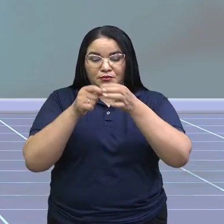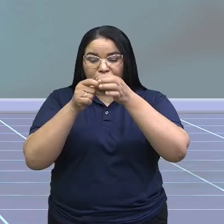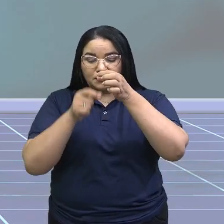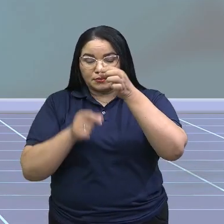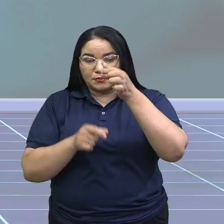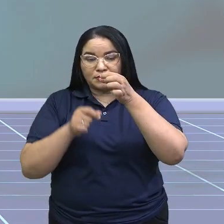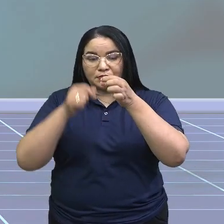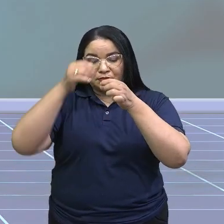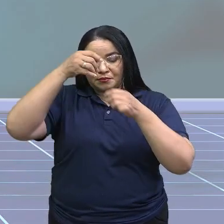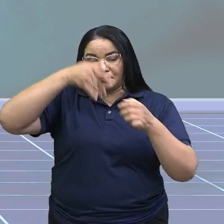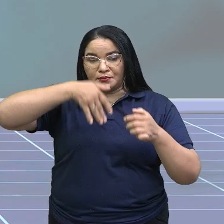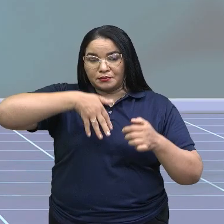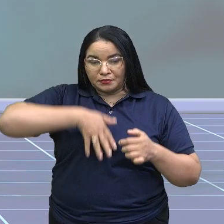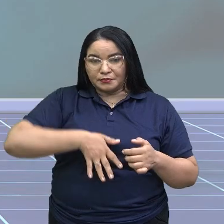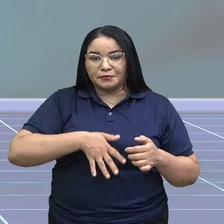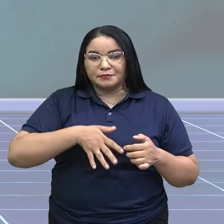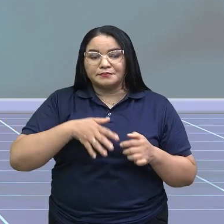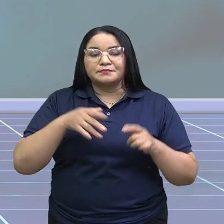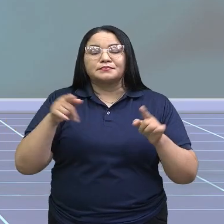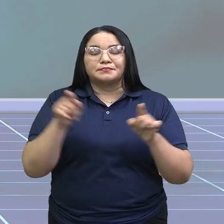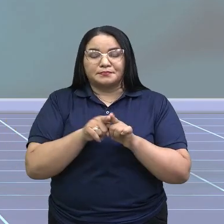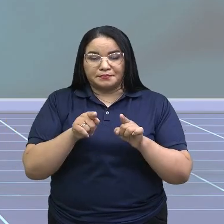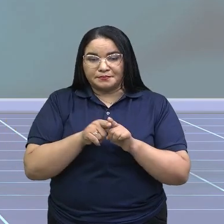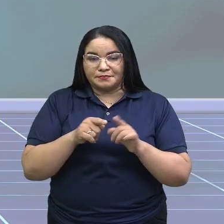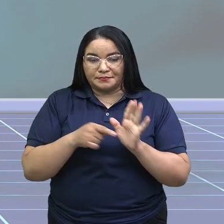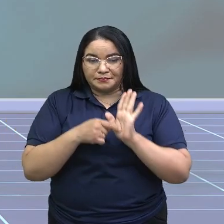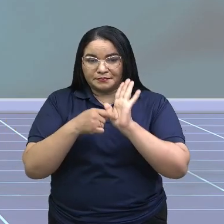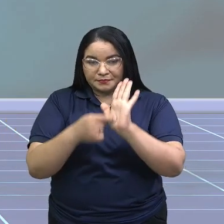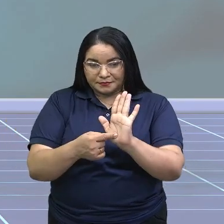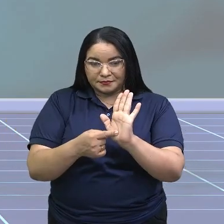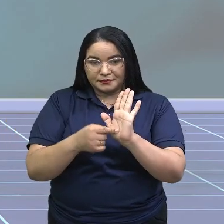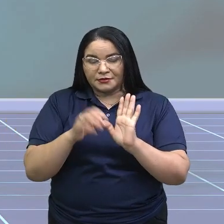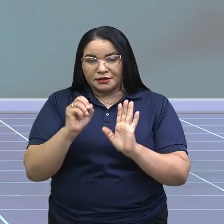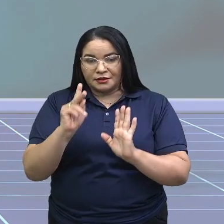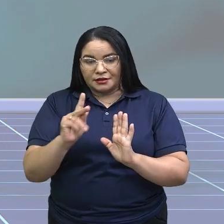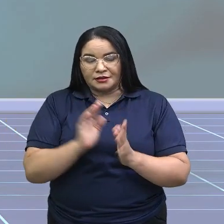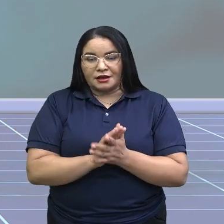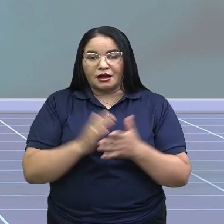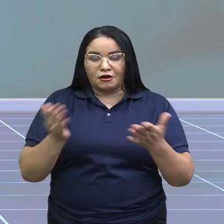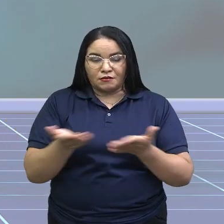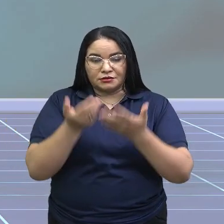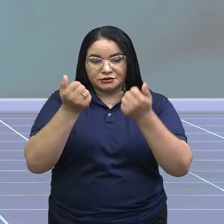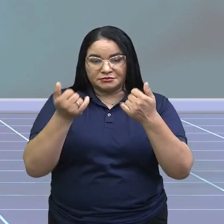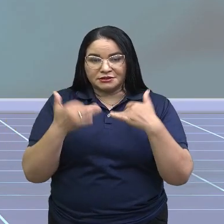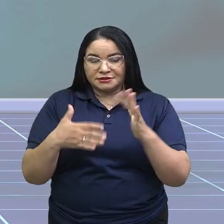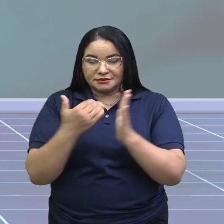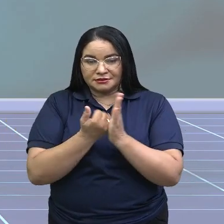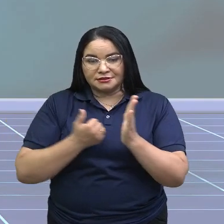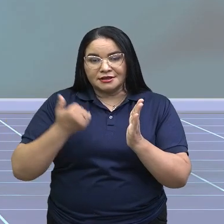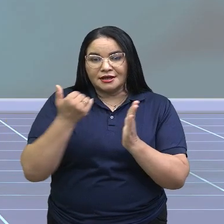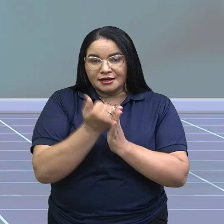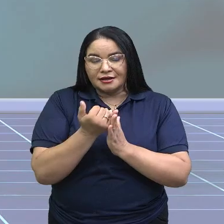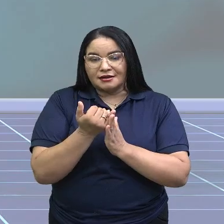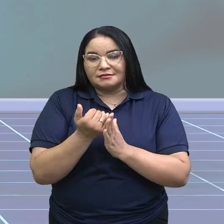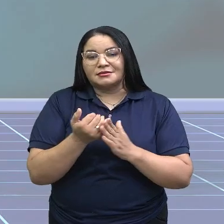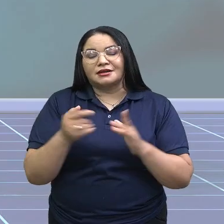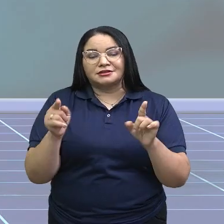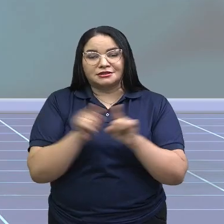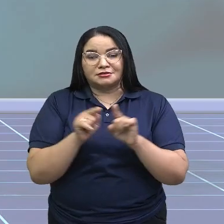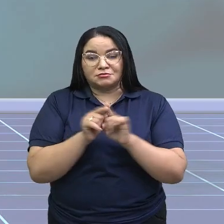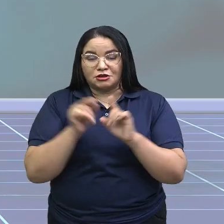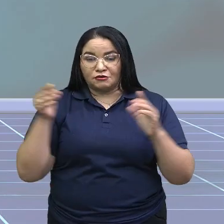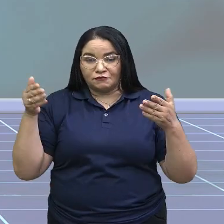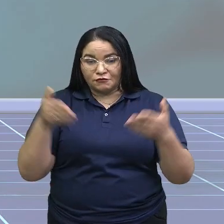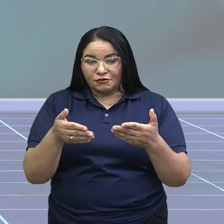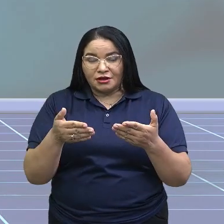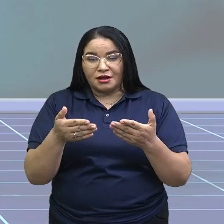nervoso central nessa imagem, tá certo? Então a gente vai falar um pouco mais sobre esse sistema e a gente vai focar mais nas